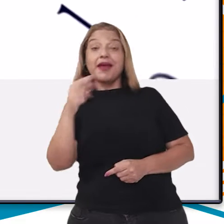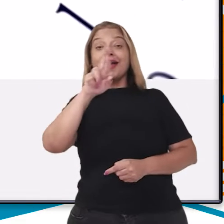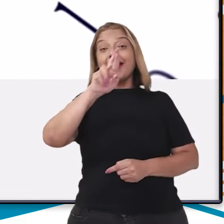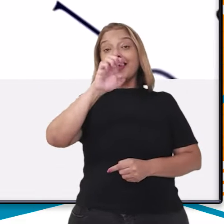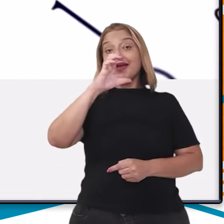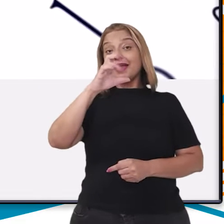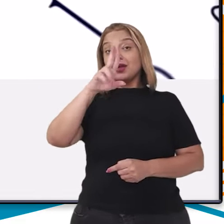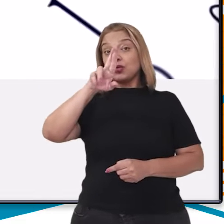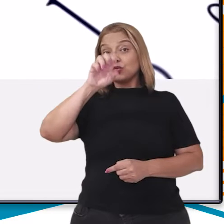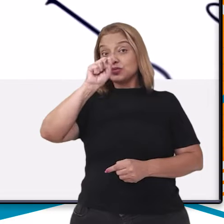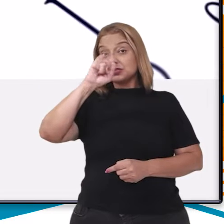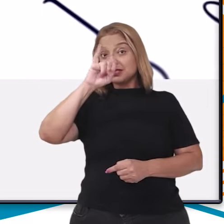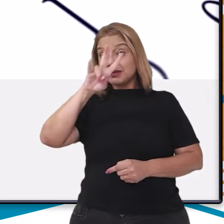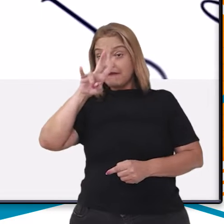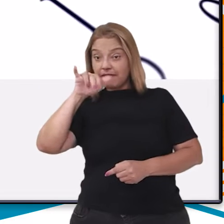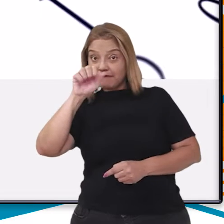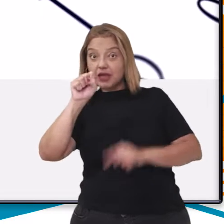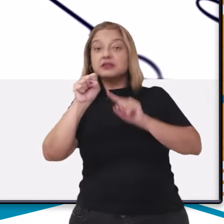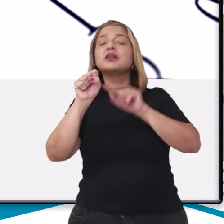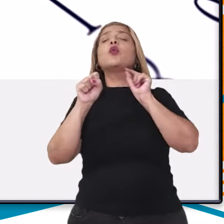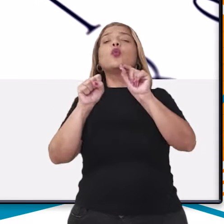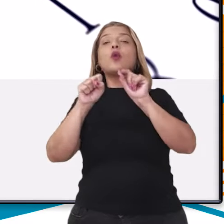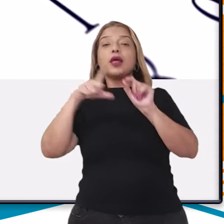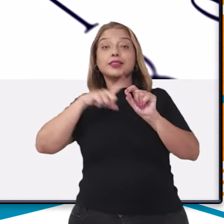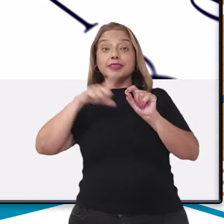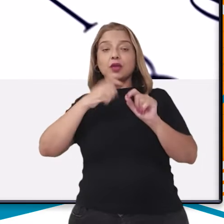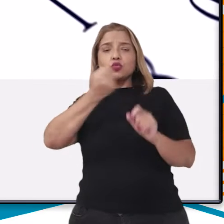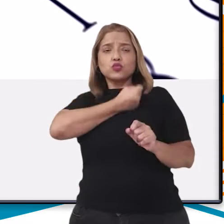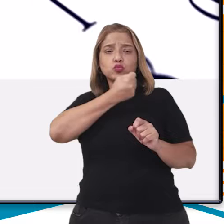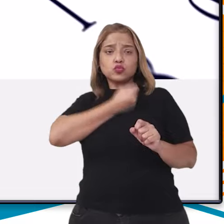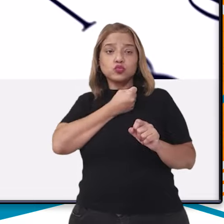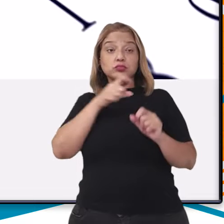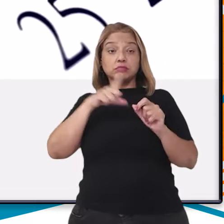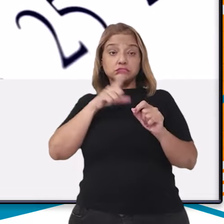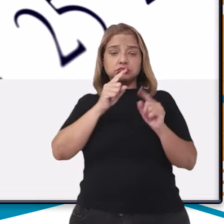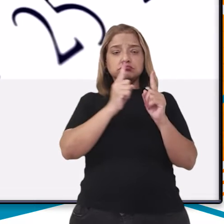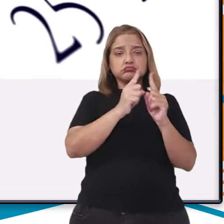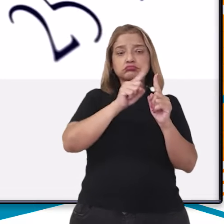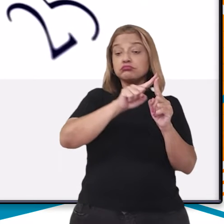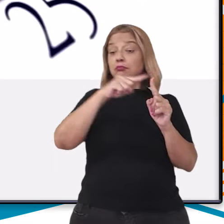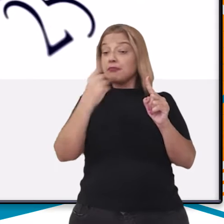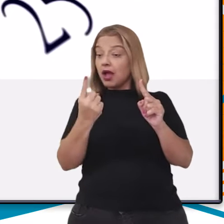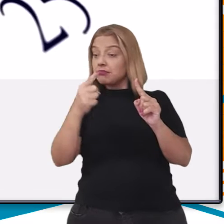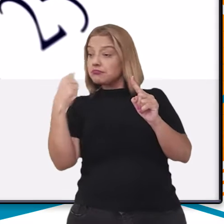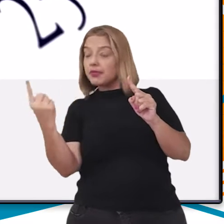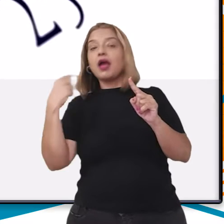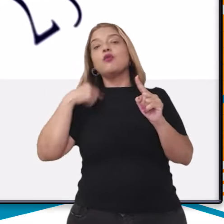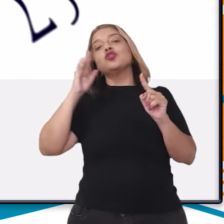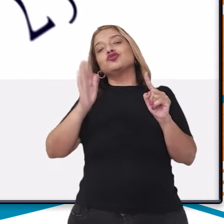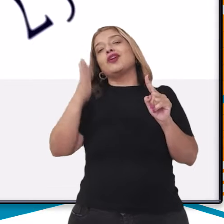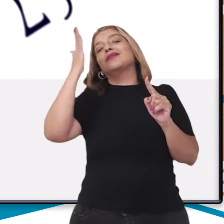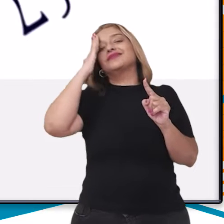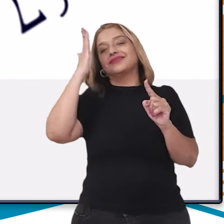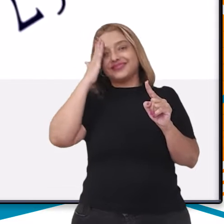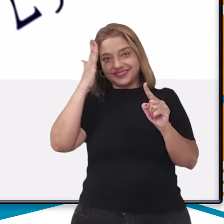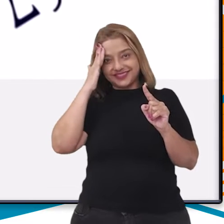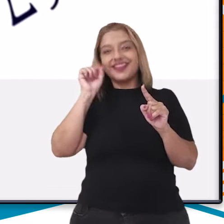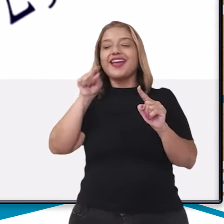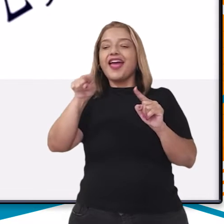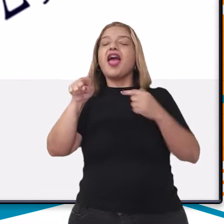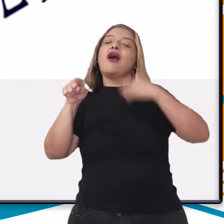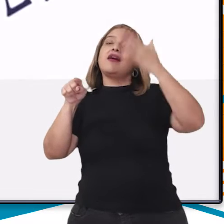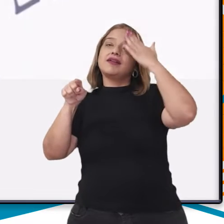numéricas recursivas, porque o sucessor ou o próximo número pode ser definido a partir dos